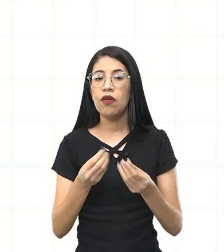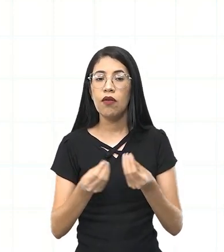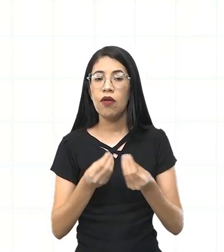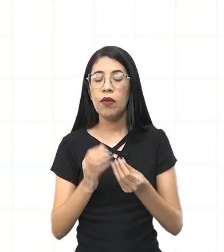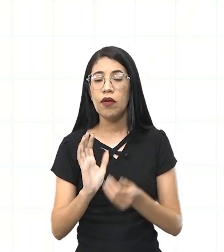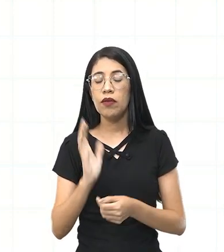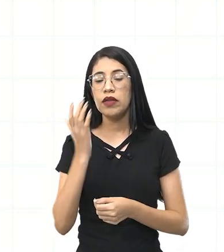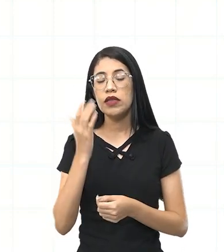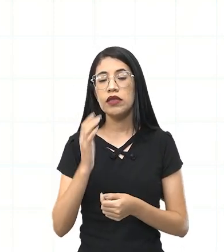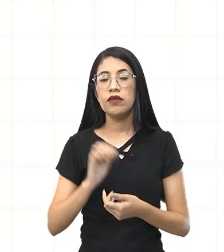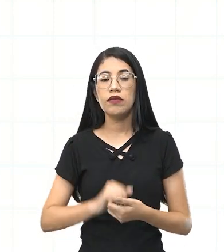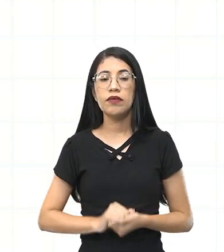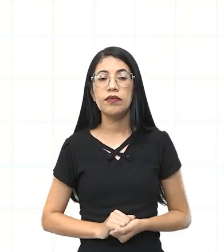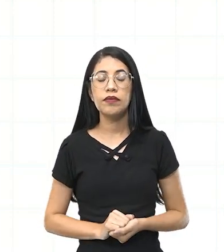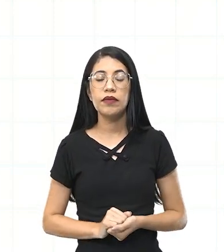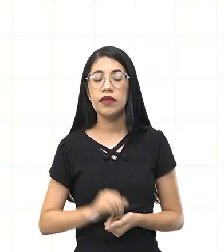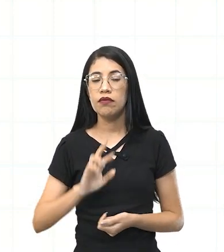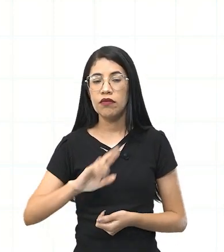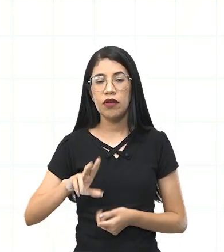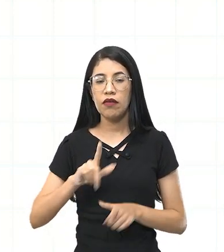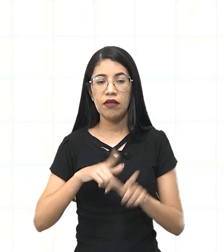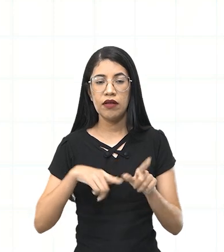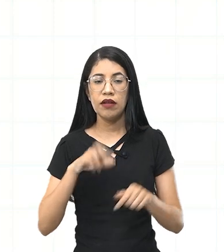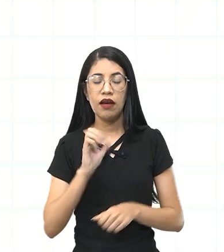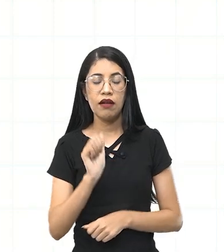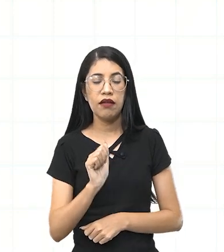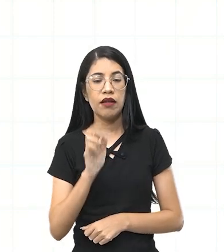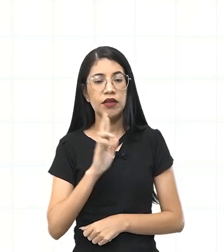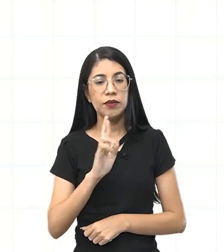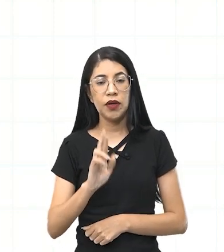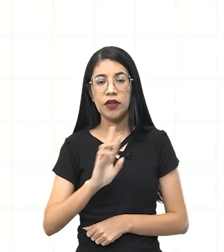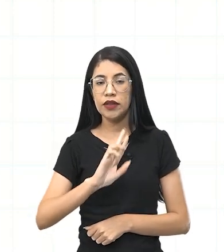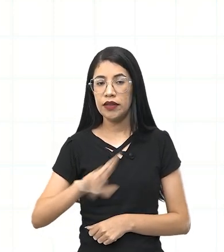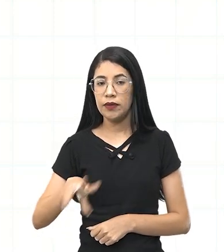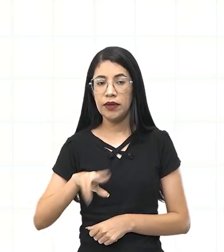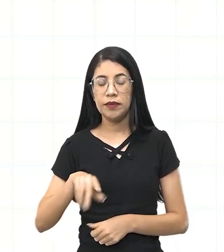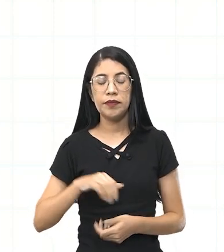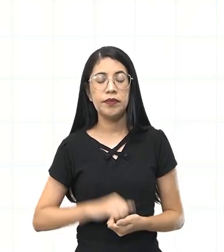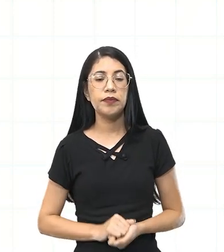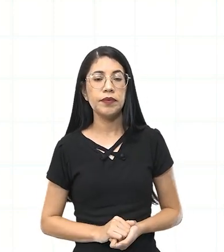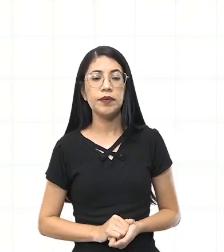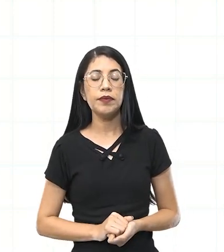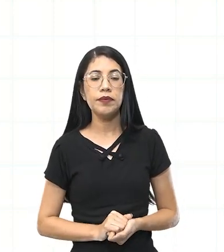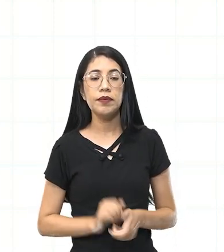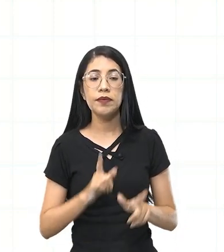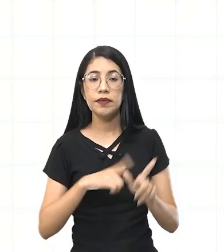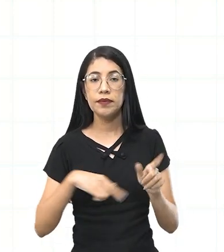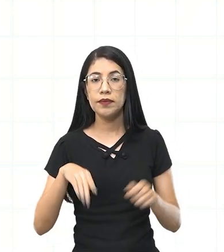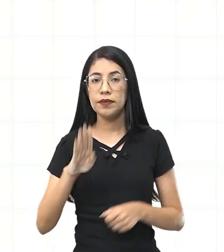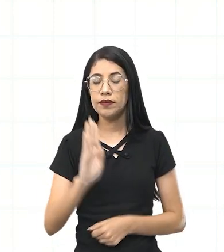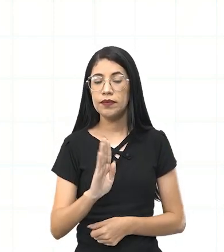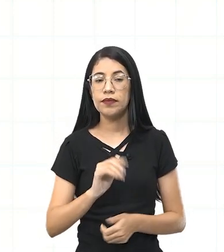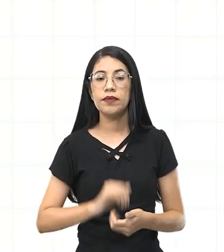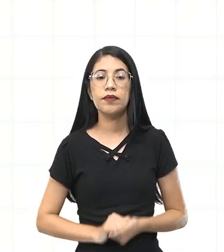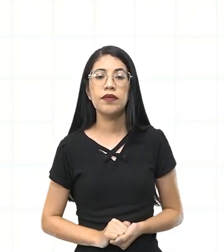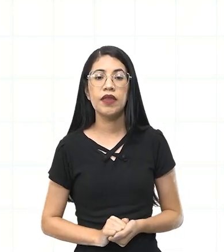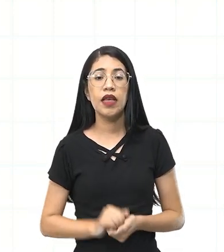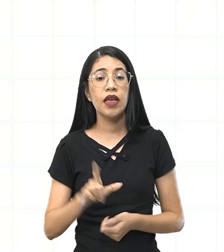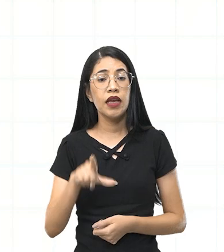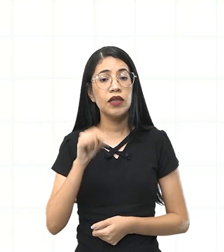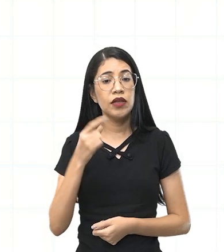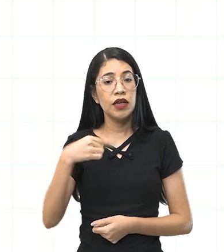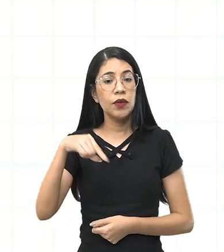jornada da aventura. Então, não é a letra A. Vou logo eliminar aqui para vocês, tá bom? Letra B, decidiram ir